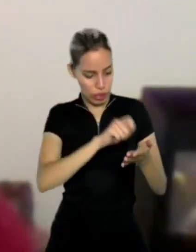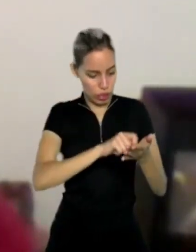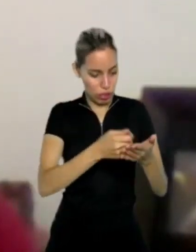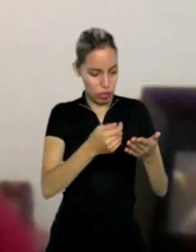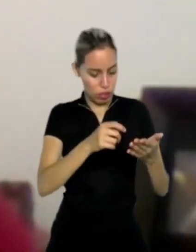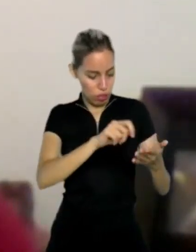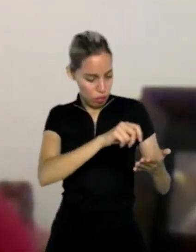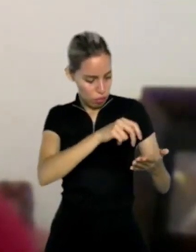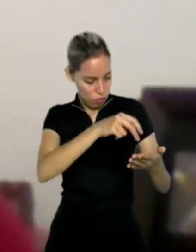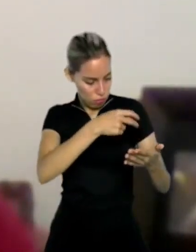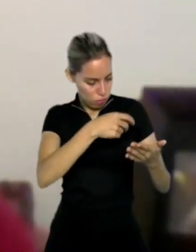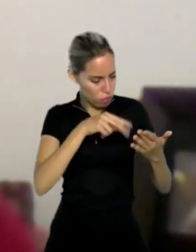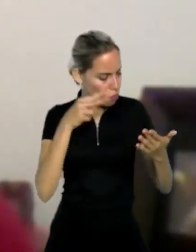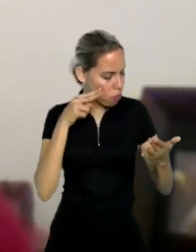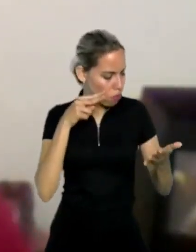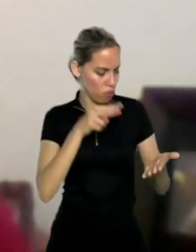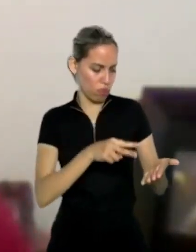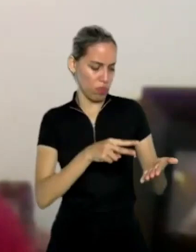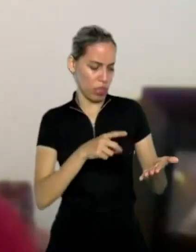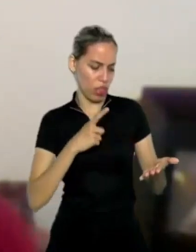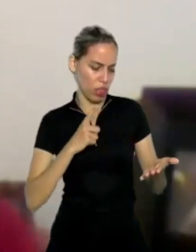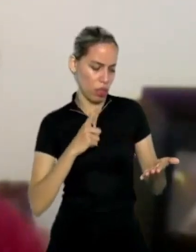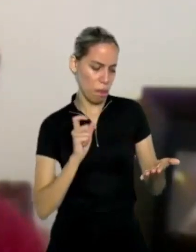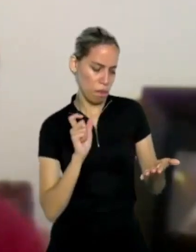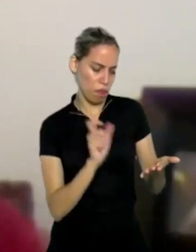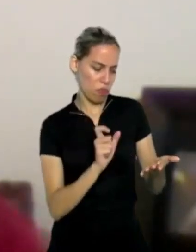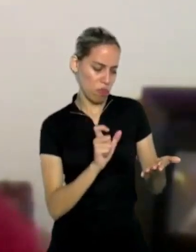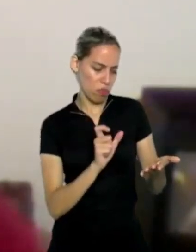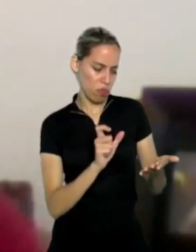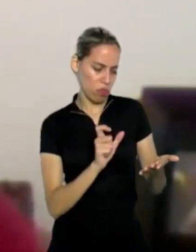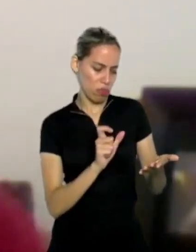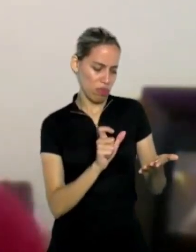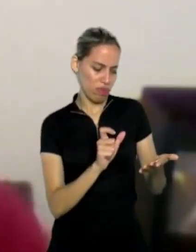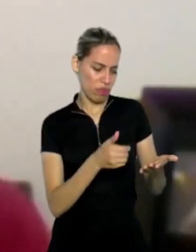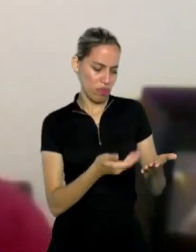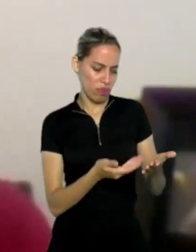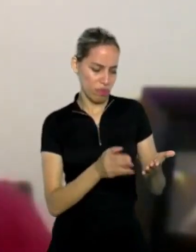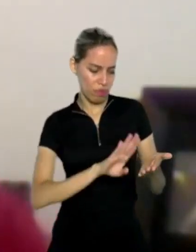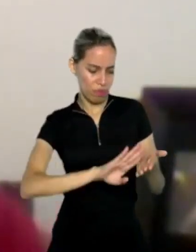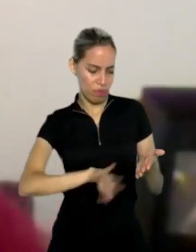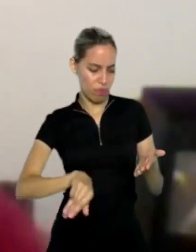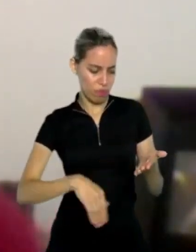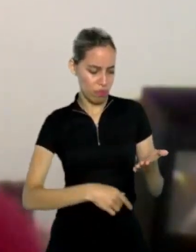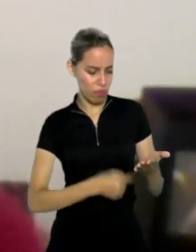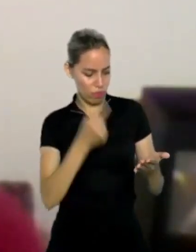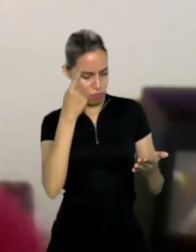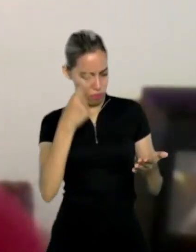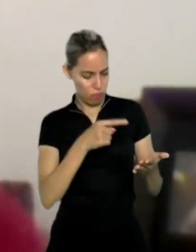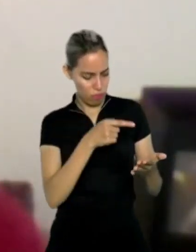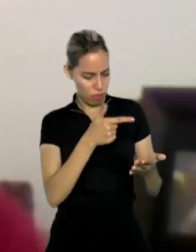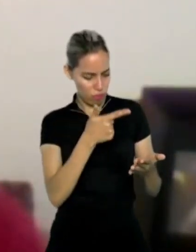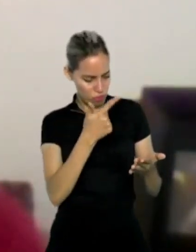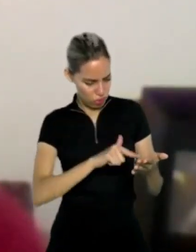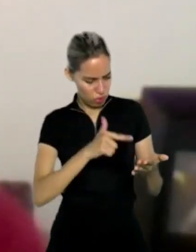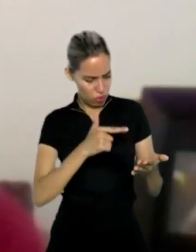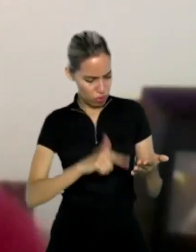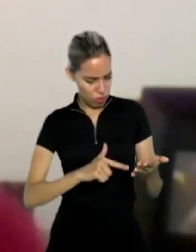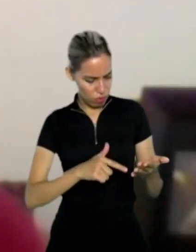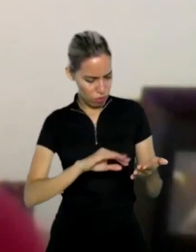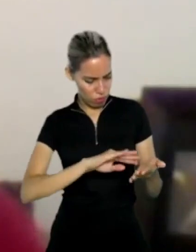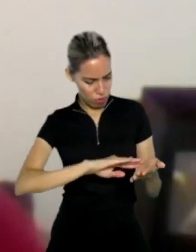vou ver, né? Se tem palavras sobrando, se tem ideias repetidas, né? Se tem coisas que